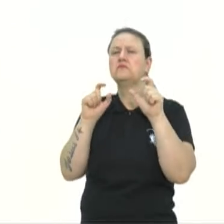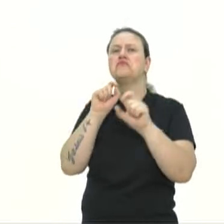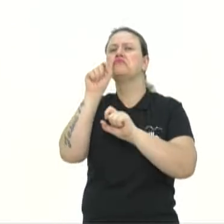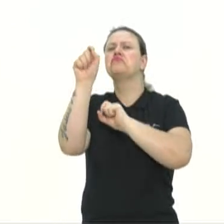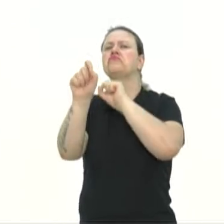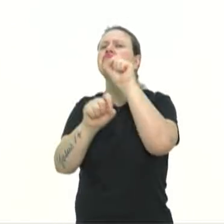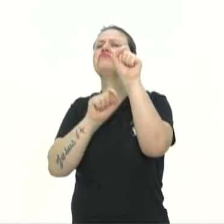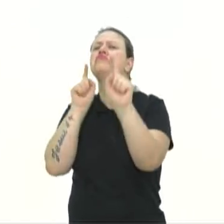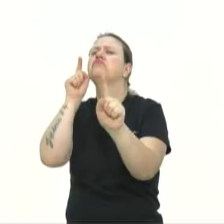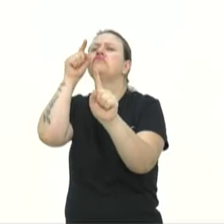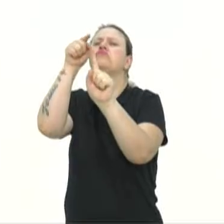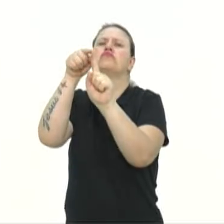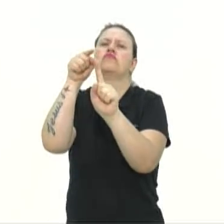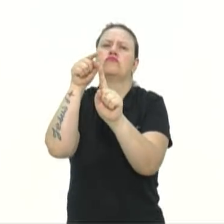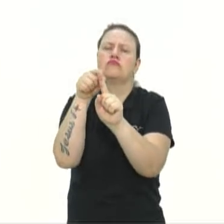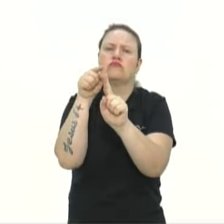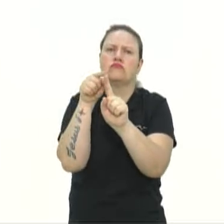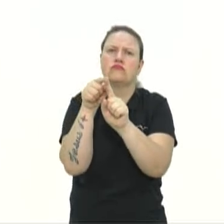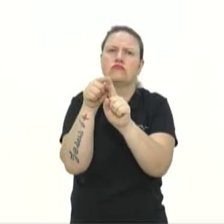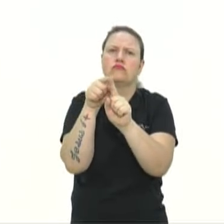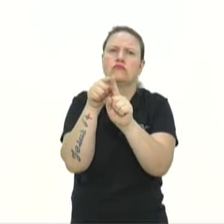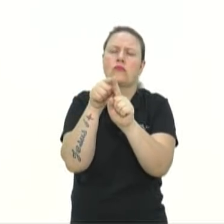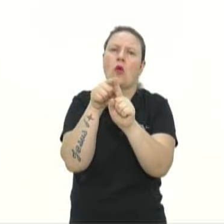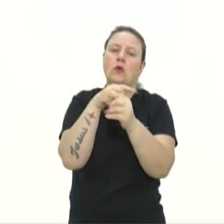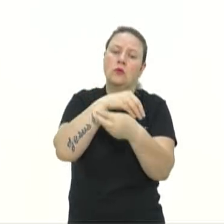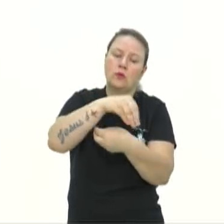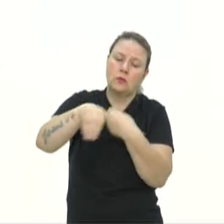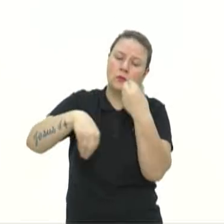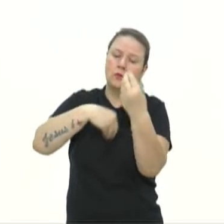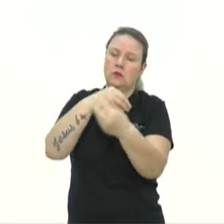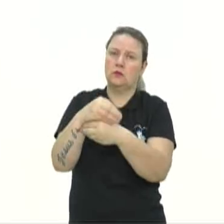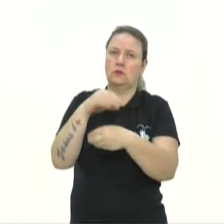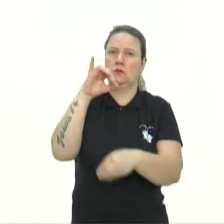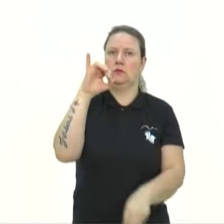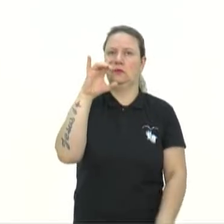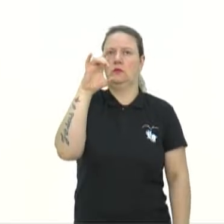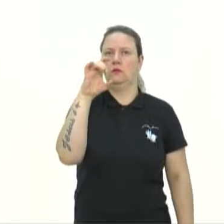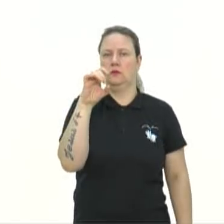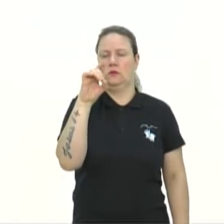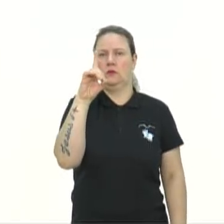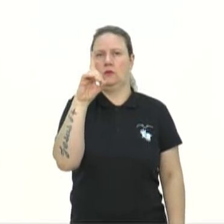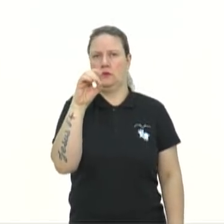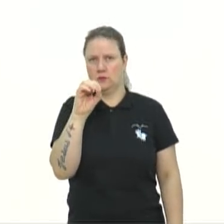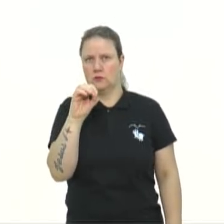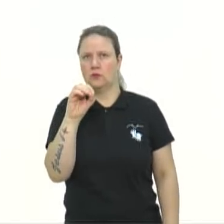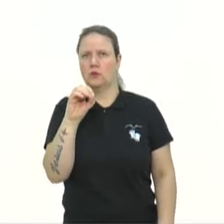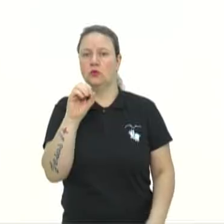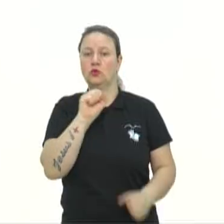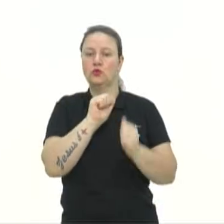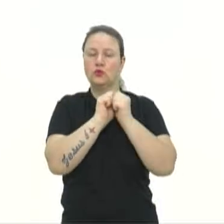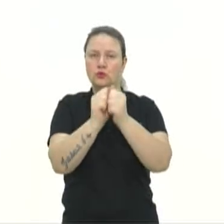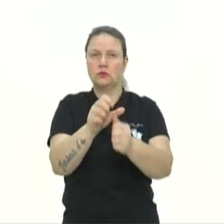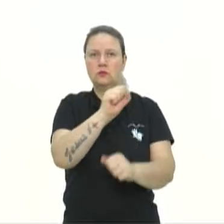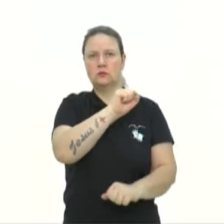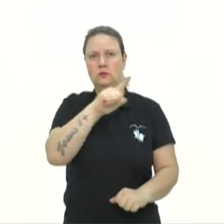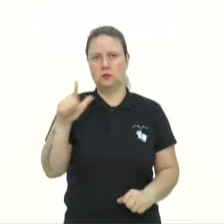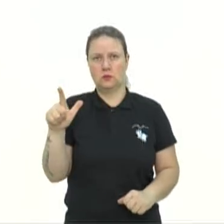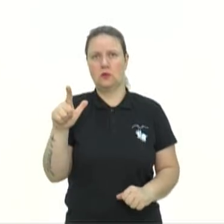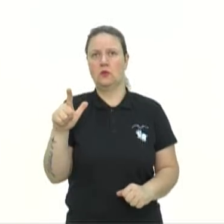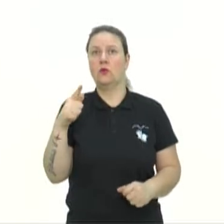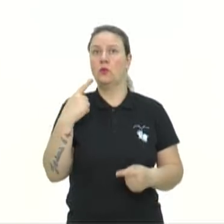seja suprida a necessidade de iodo pelas populações, diversos países adotam a iodação do sal